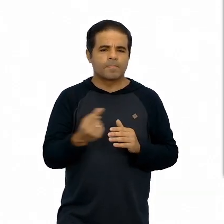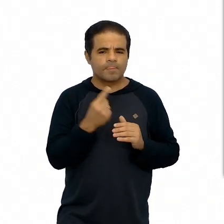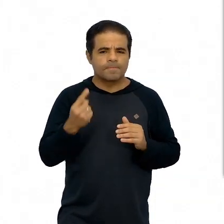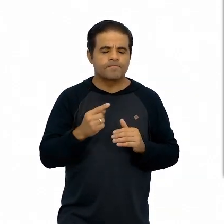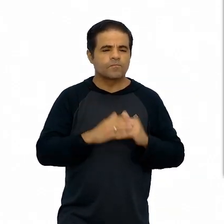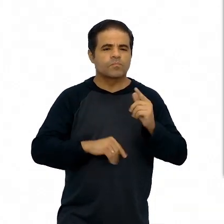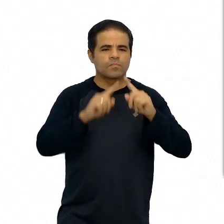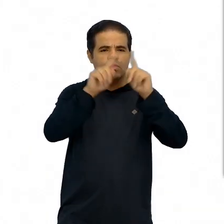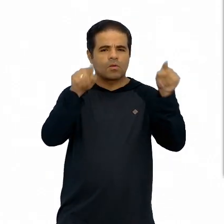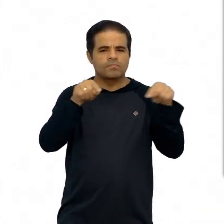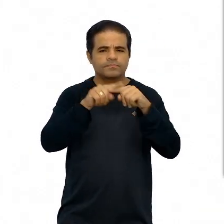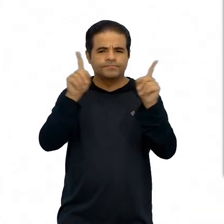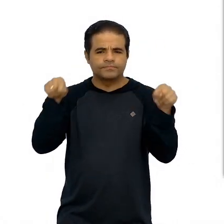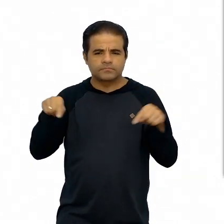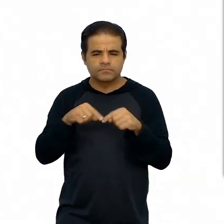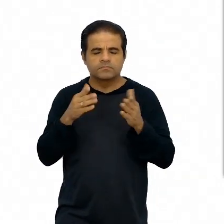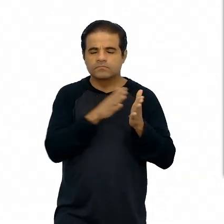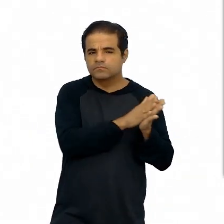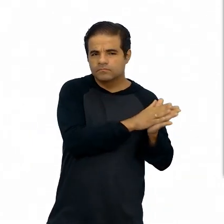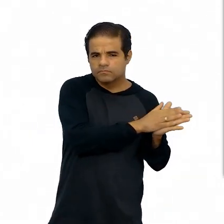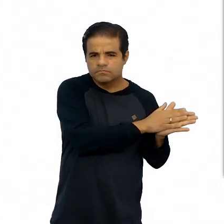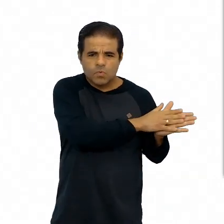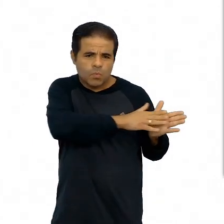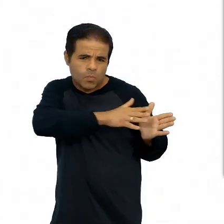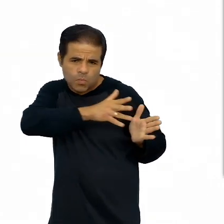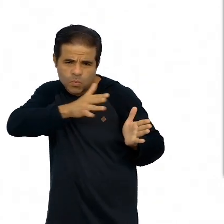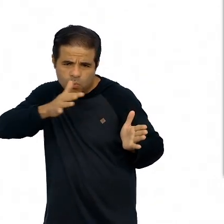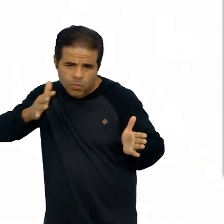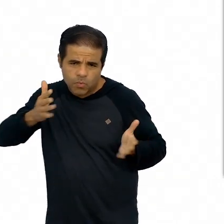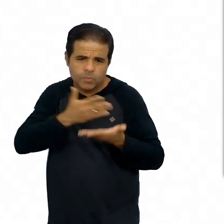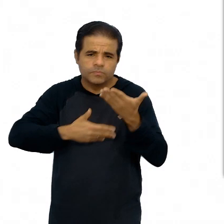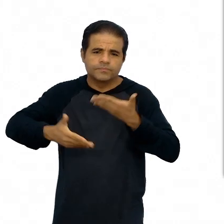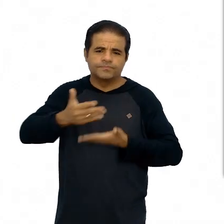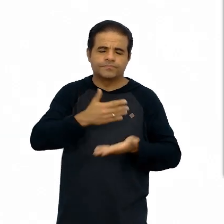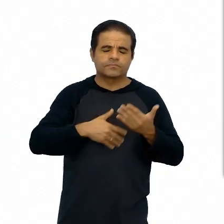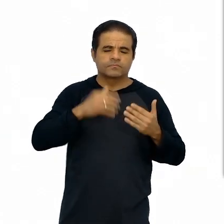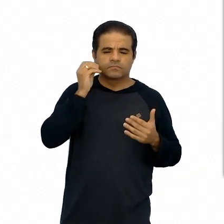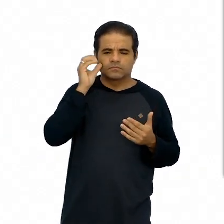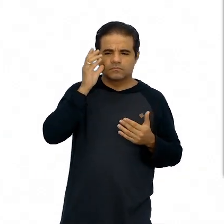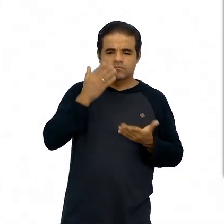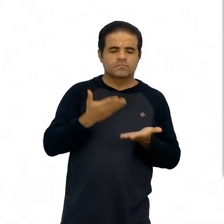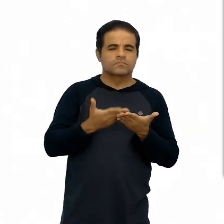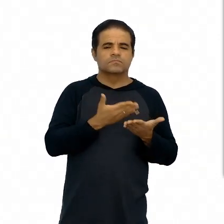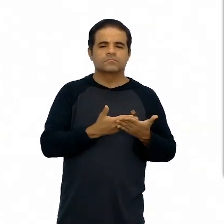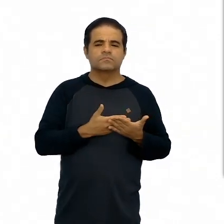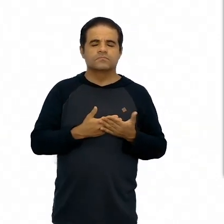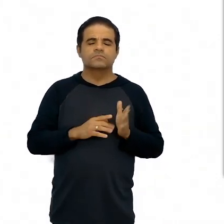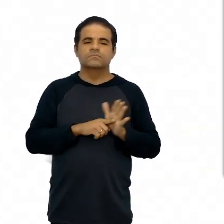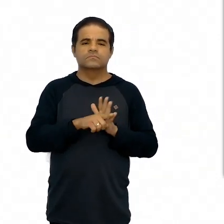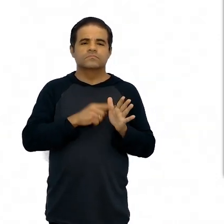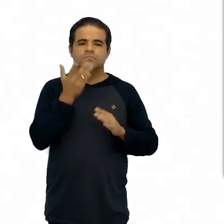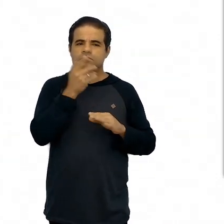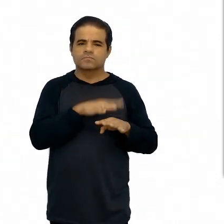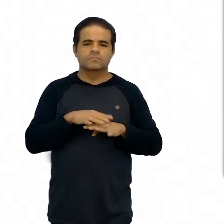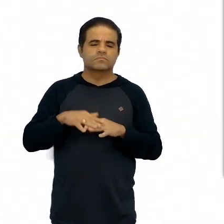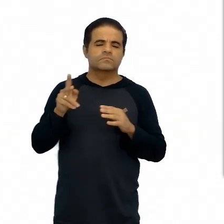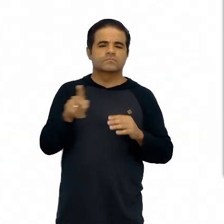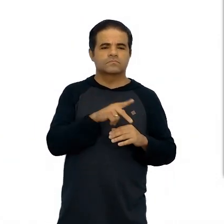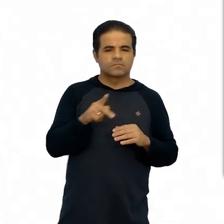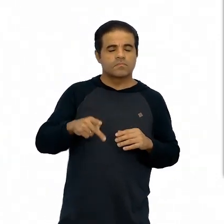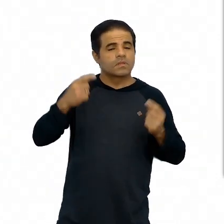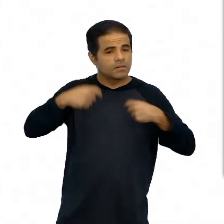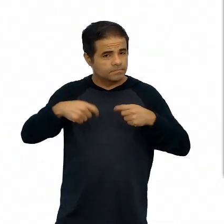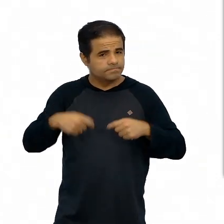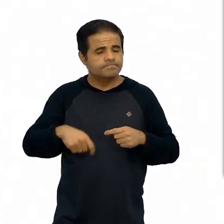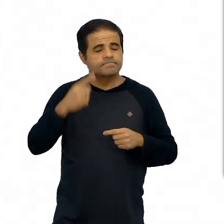dos quadradinhos, tá? Em relação ao conhecimento sobre os estudantes e a matemática, os professores